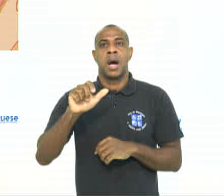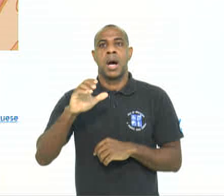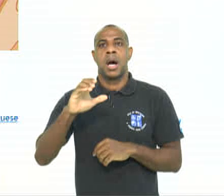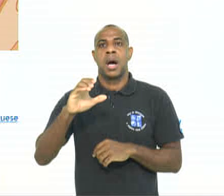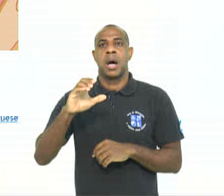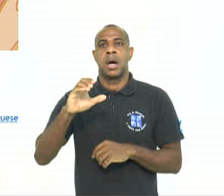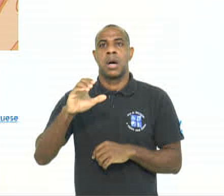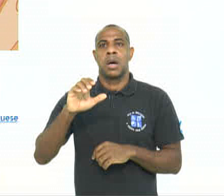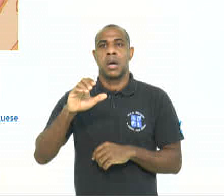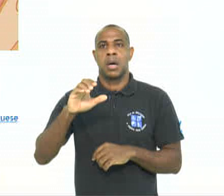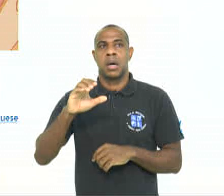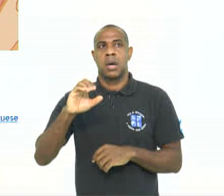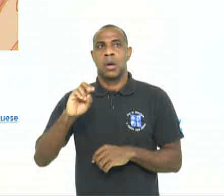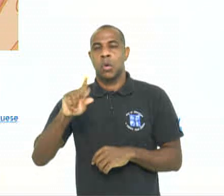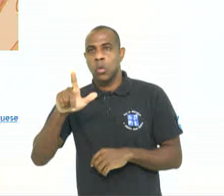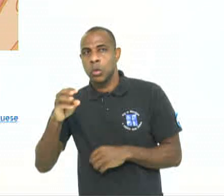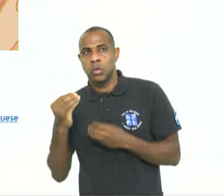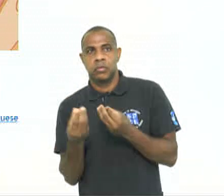formar ali